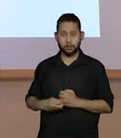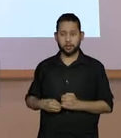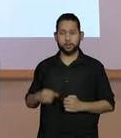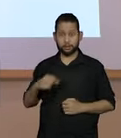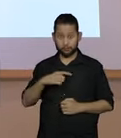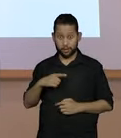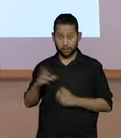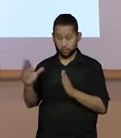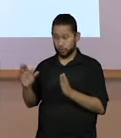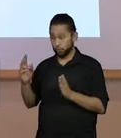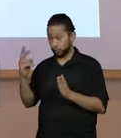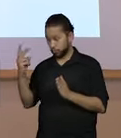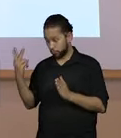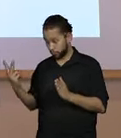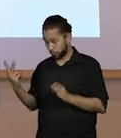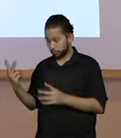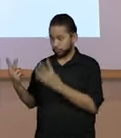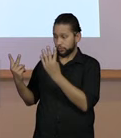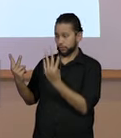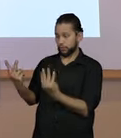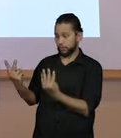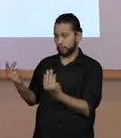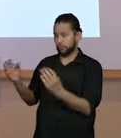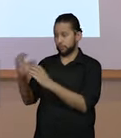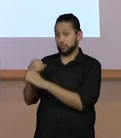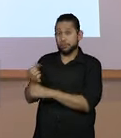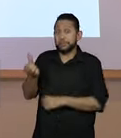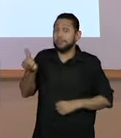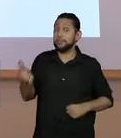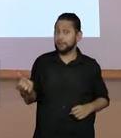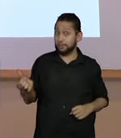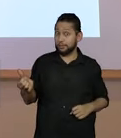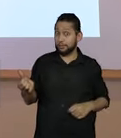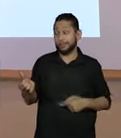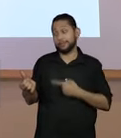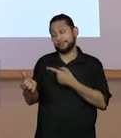e 4 aqui. Nós temos, então, 6